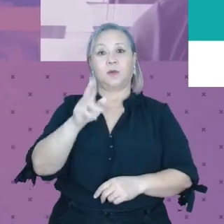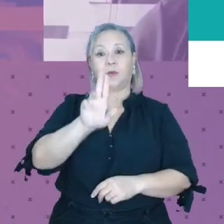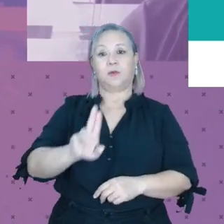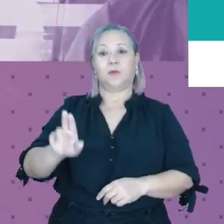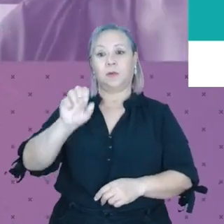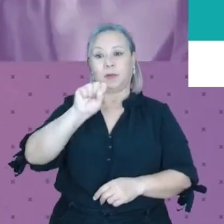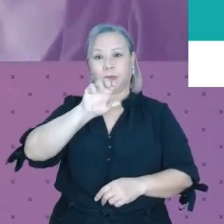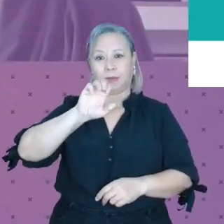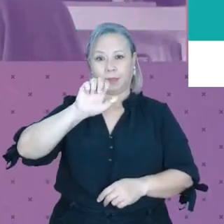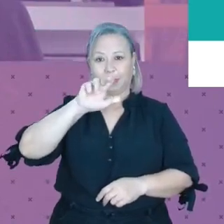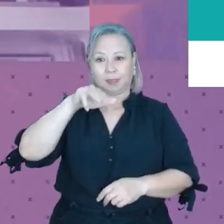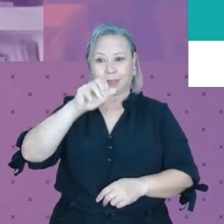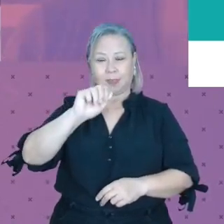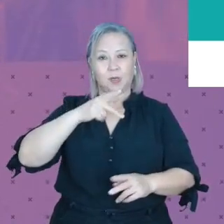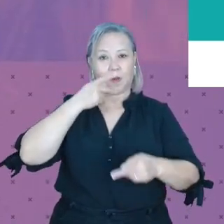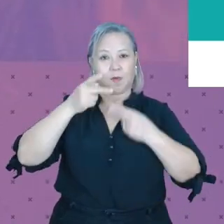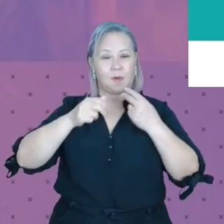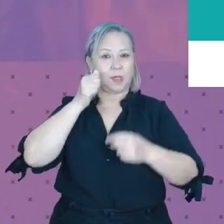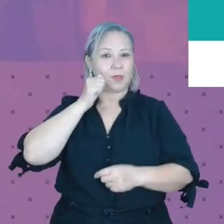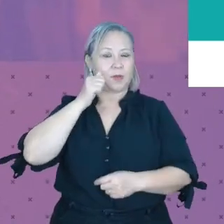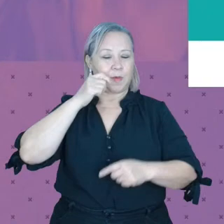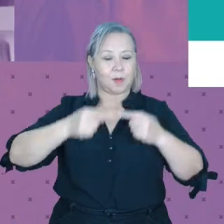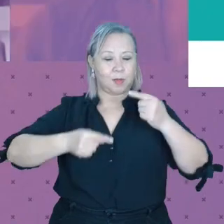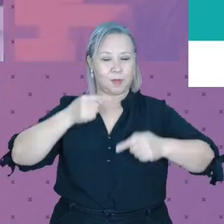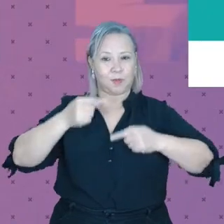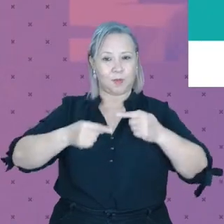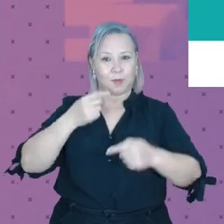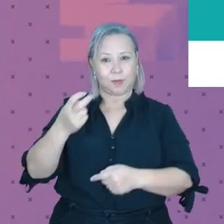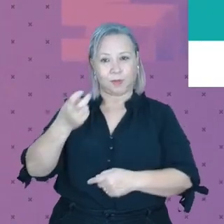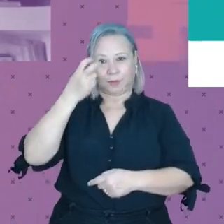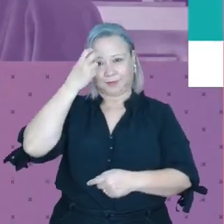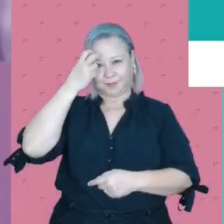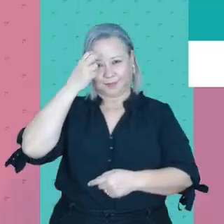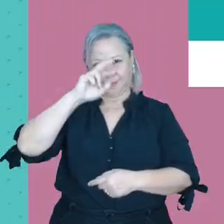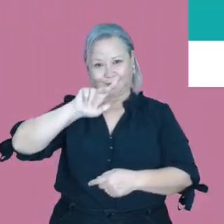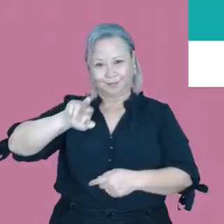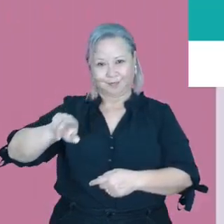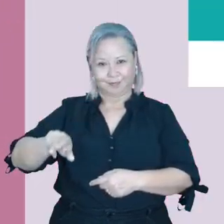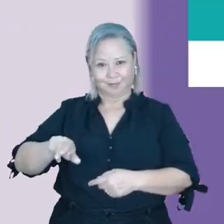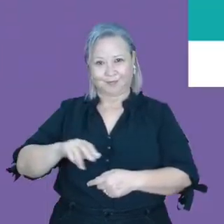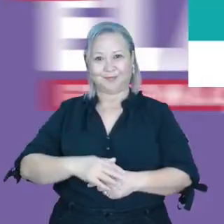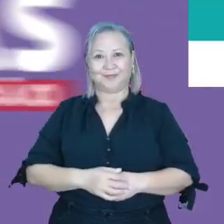Rocha vai falar sobre mulheres e políticas culturais.